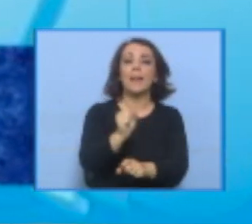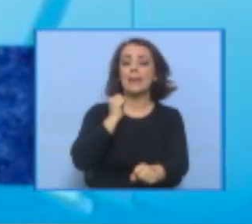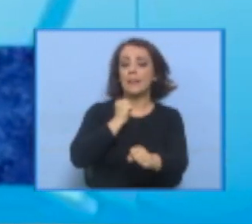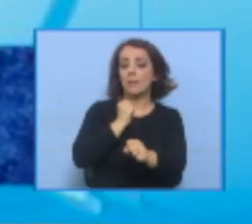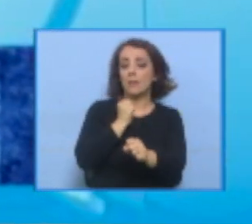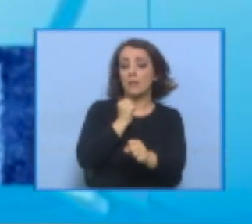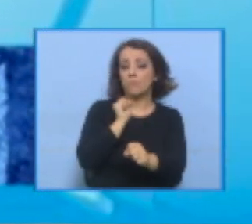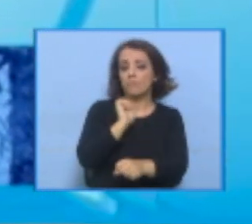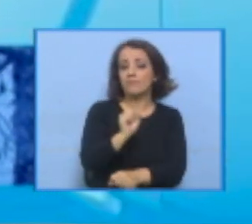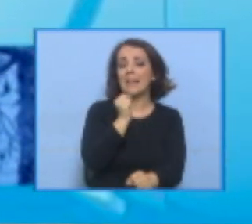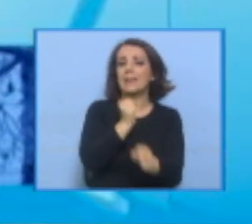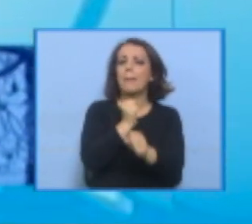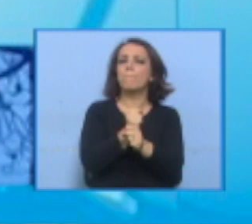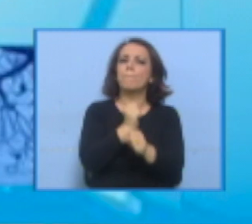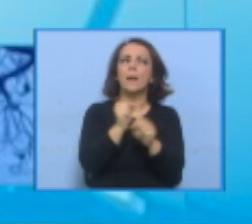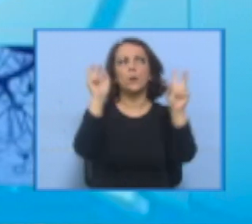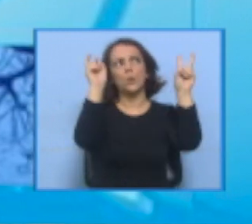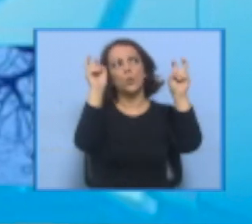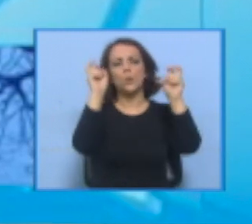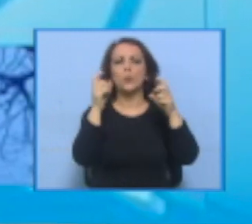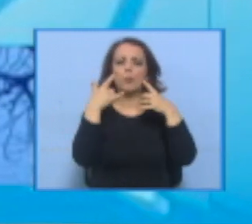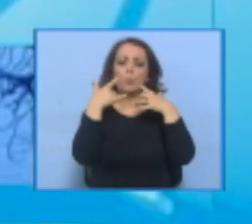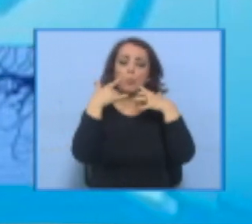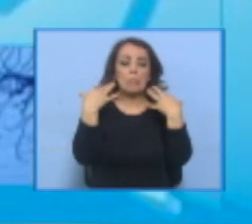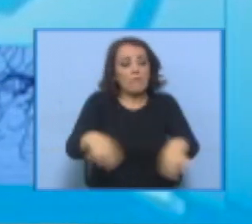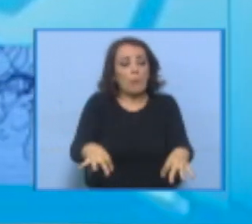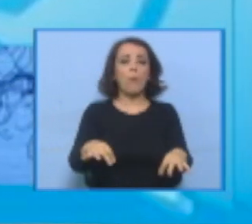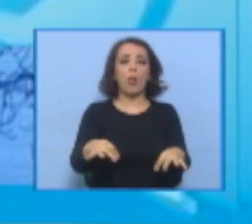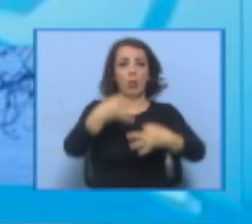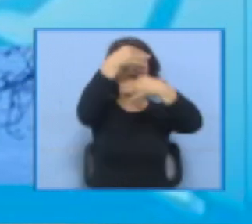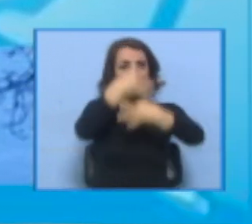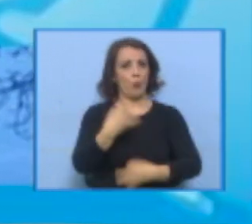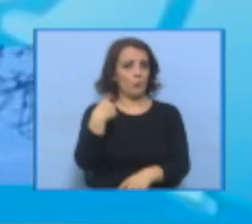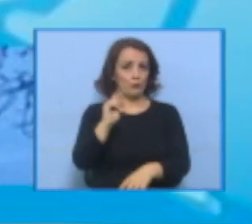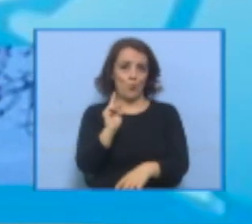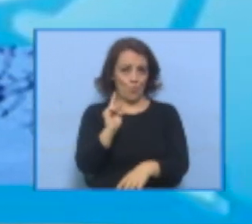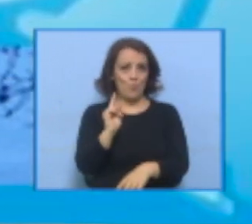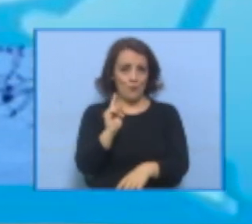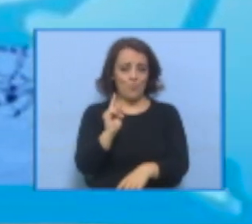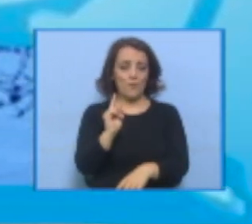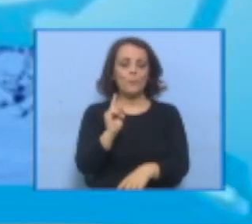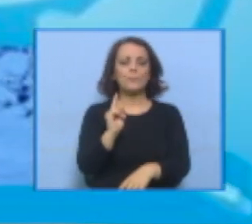trabalhos informal, é trabalho informal que nem